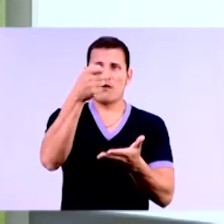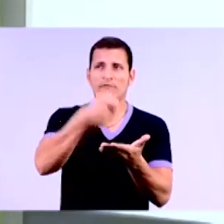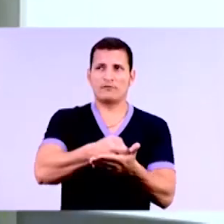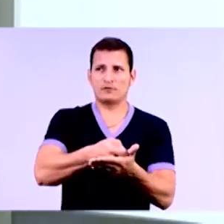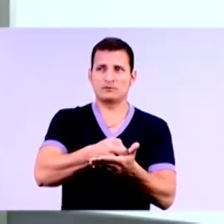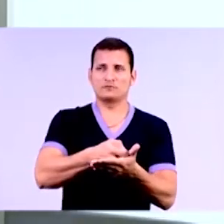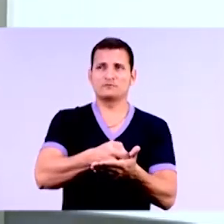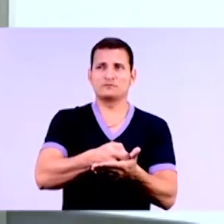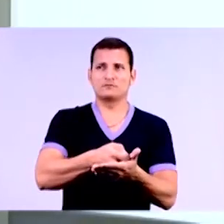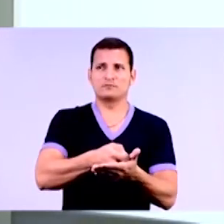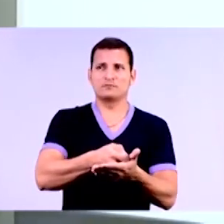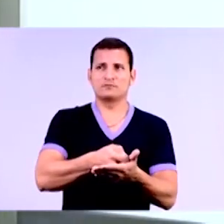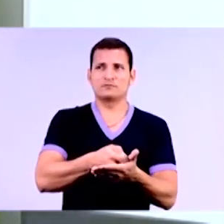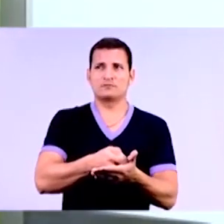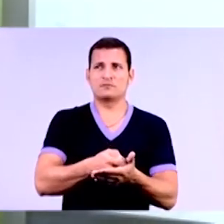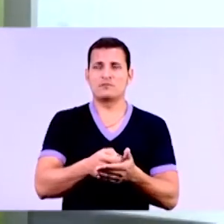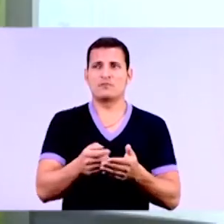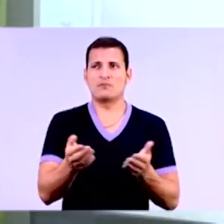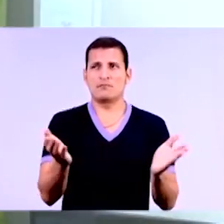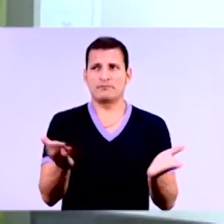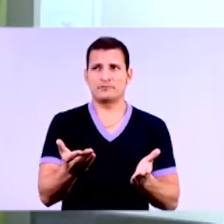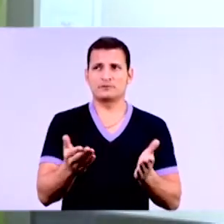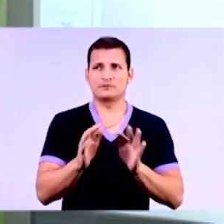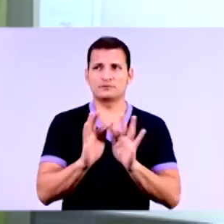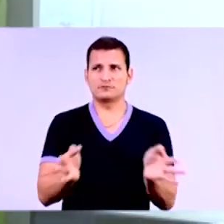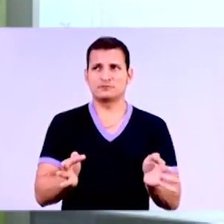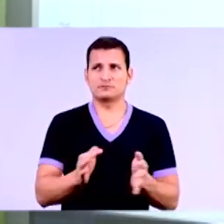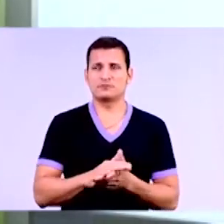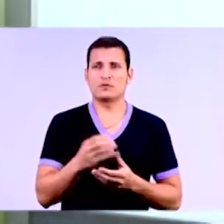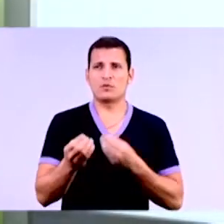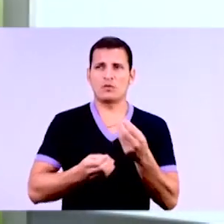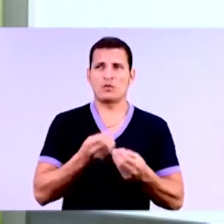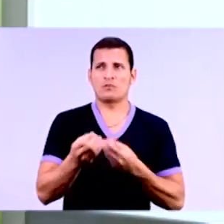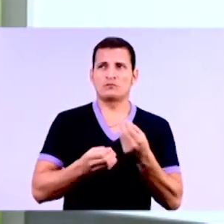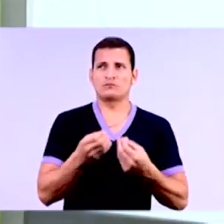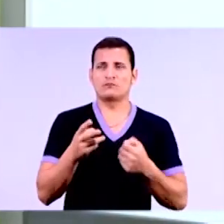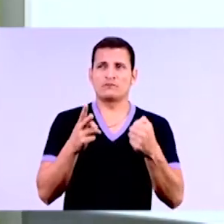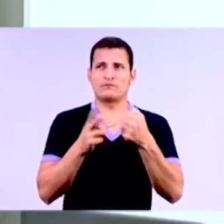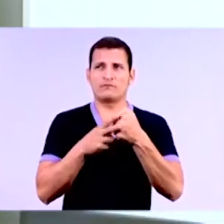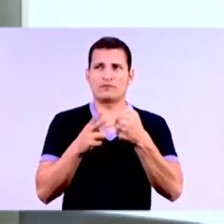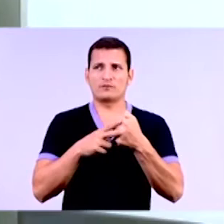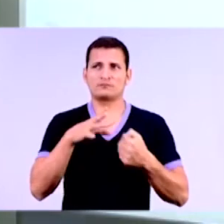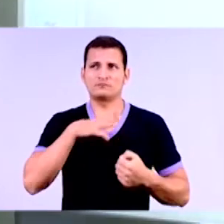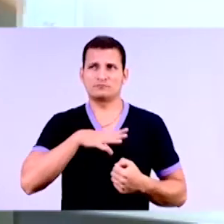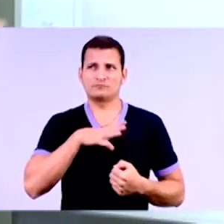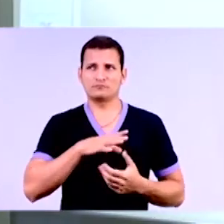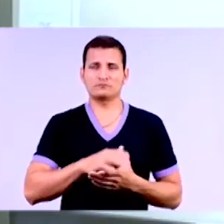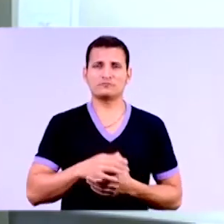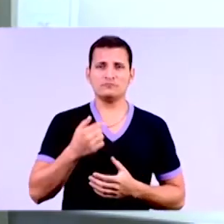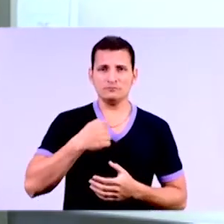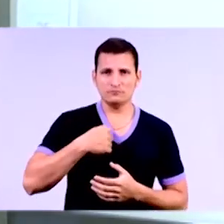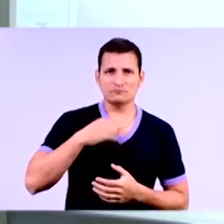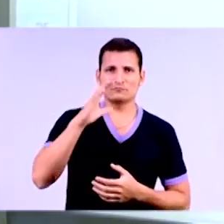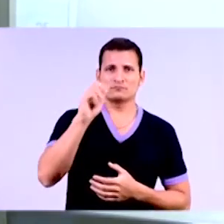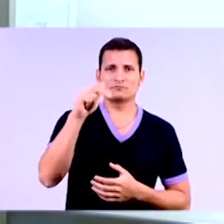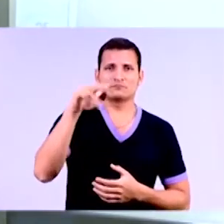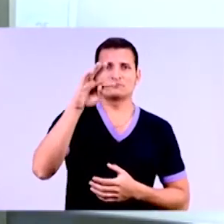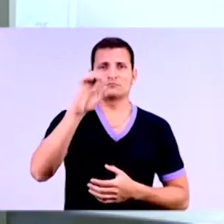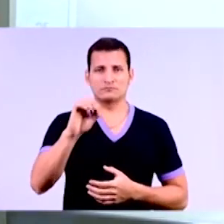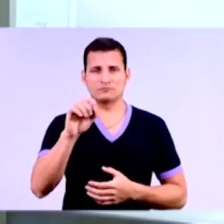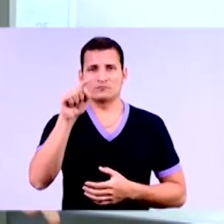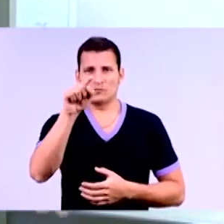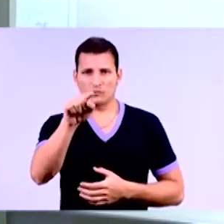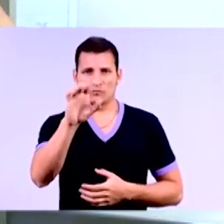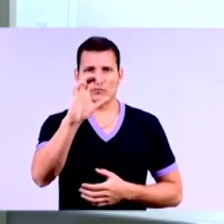presente simples. Exatamente como eu conjugo o verbo, né? Em português, eu canto, tu cantas, ele canta. Nós